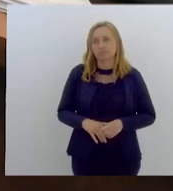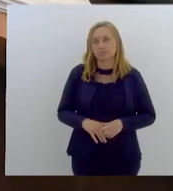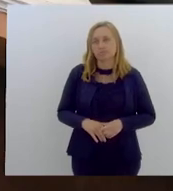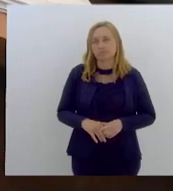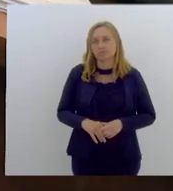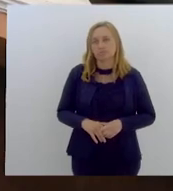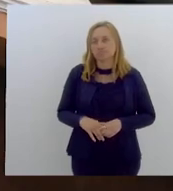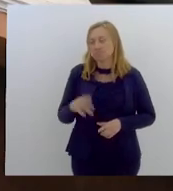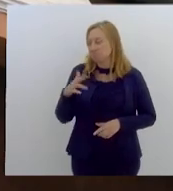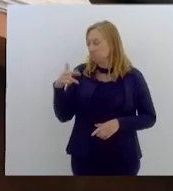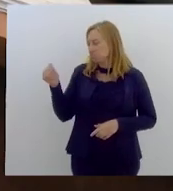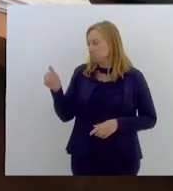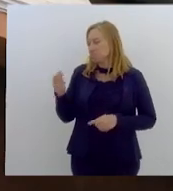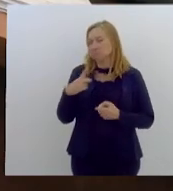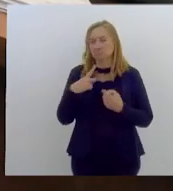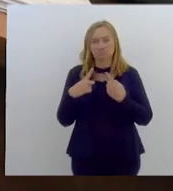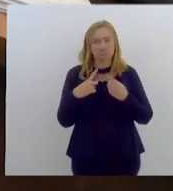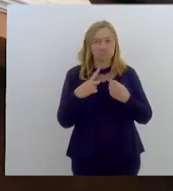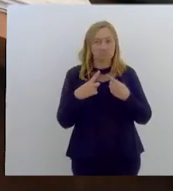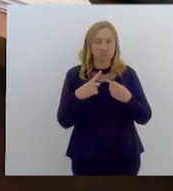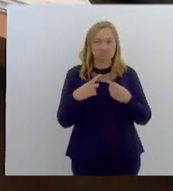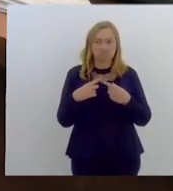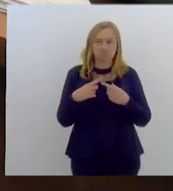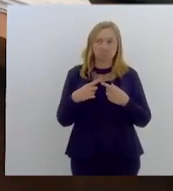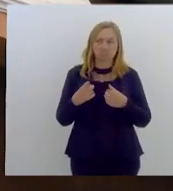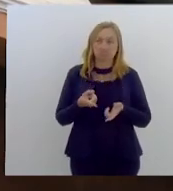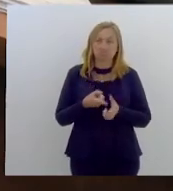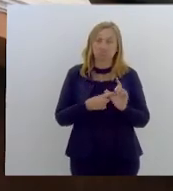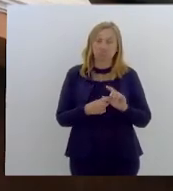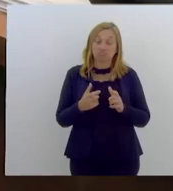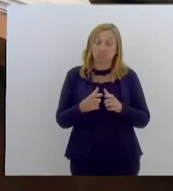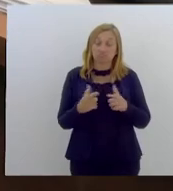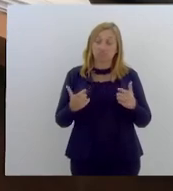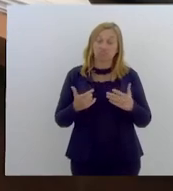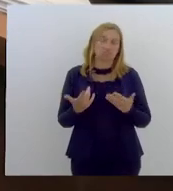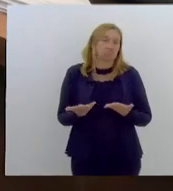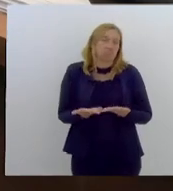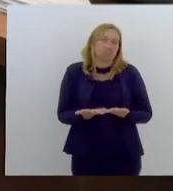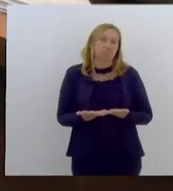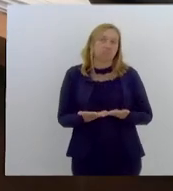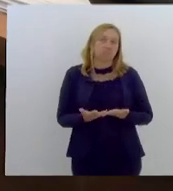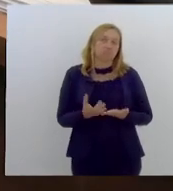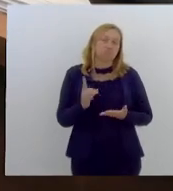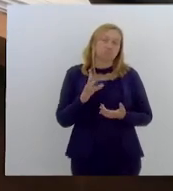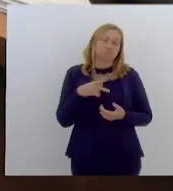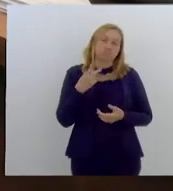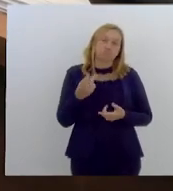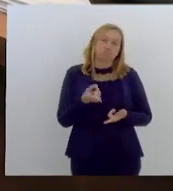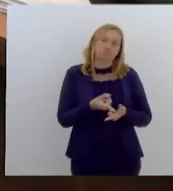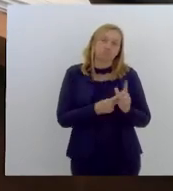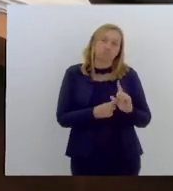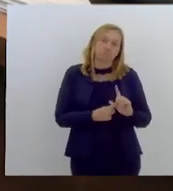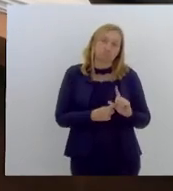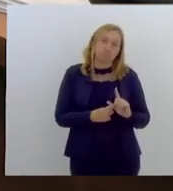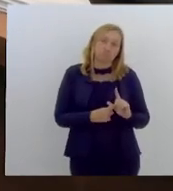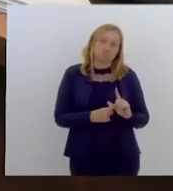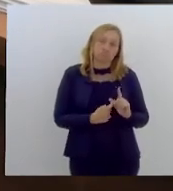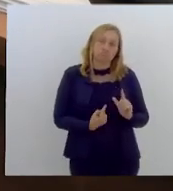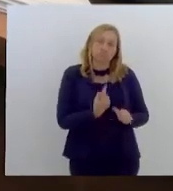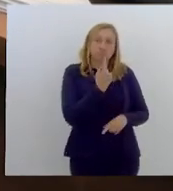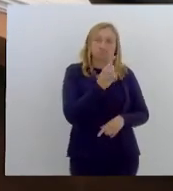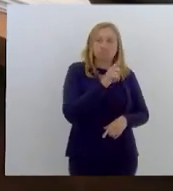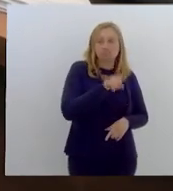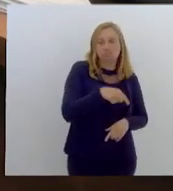nós nunca discutimos montante da dívida. A gente disse que a dívida, seja ela